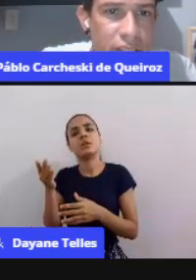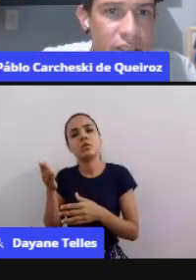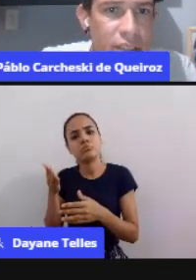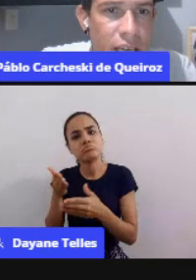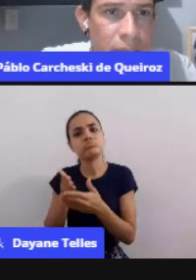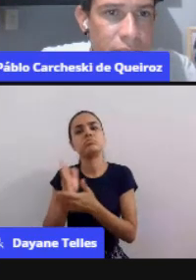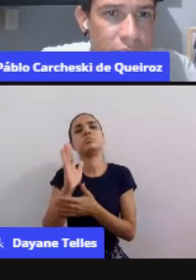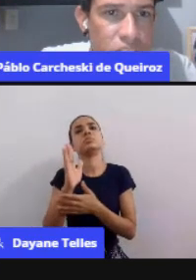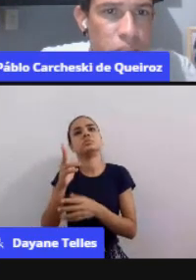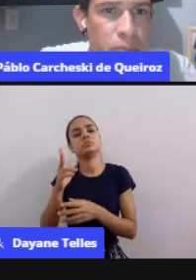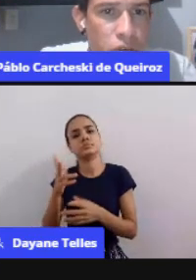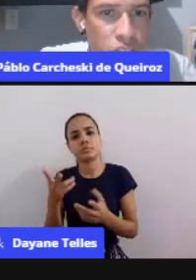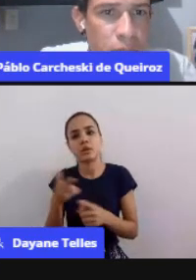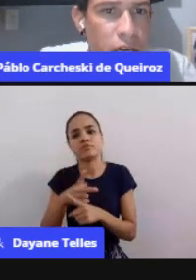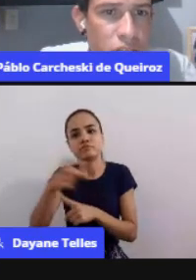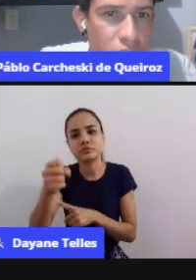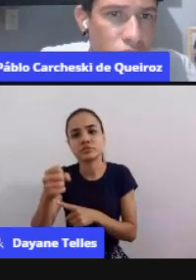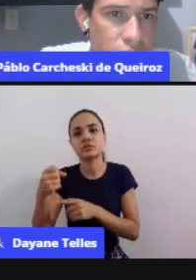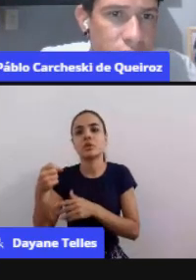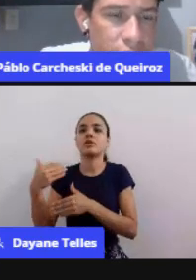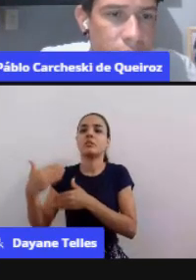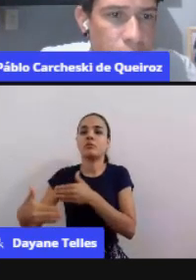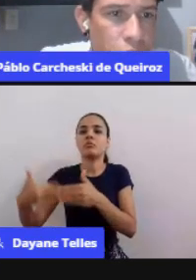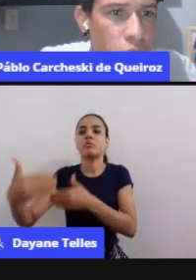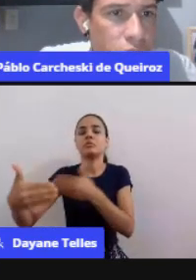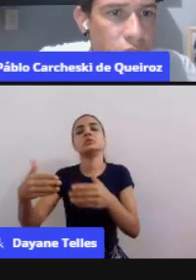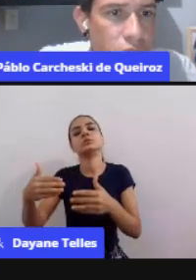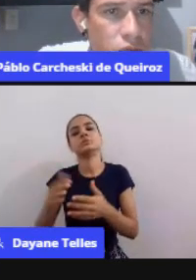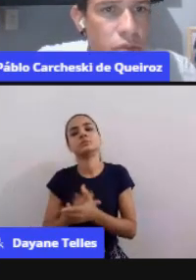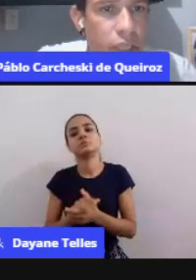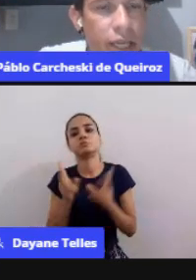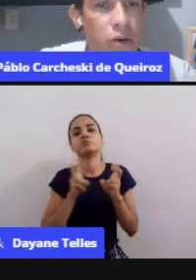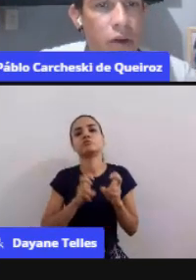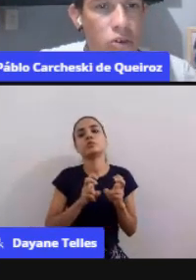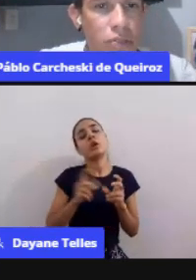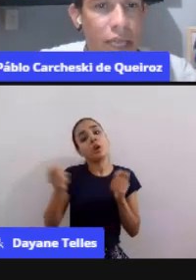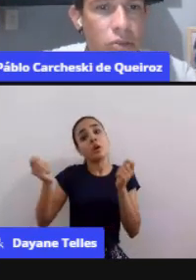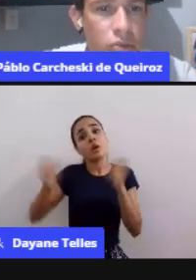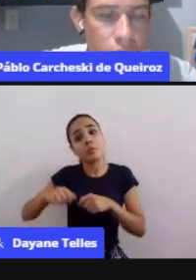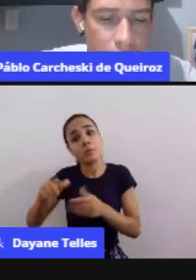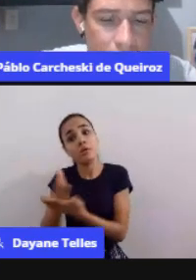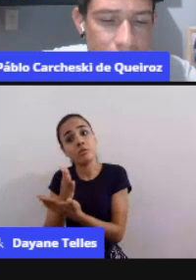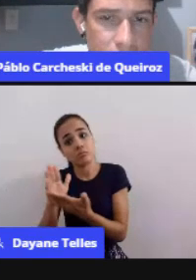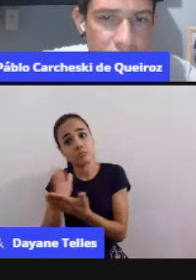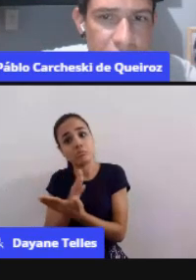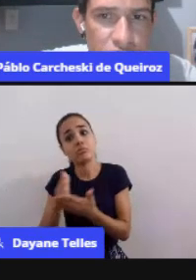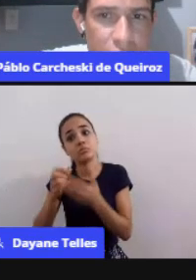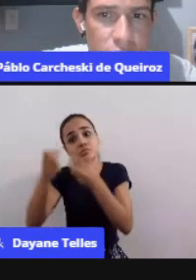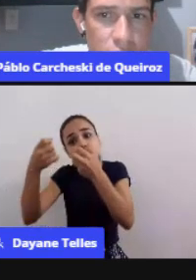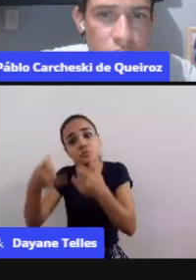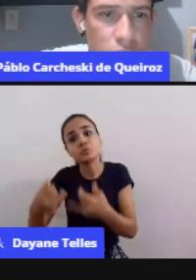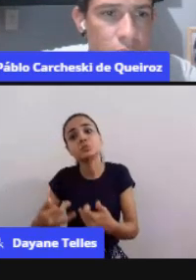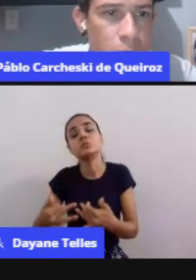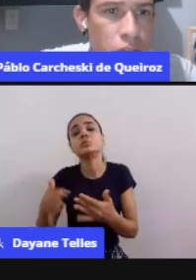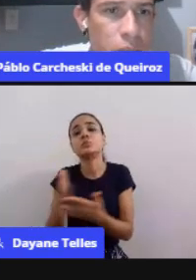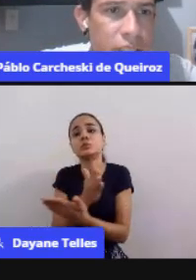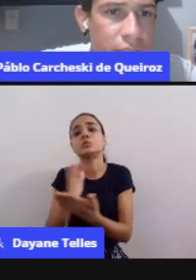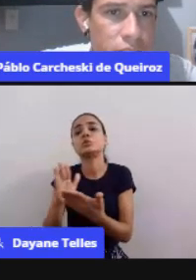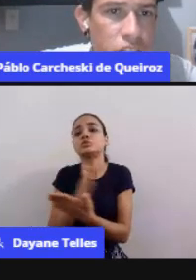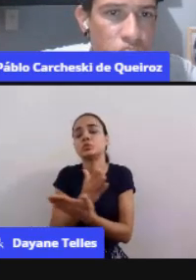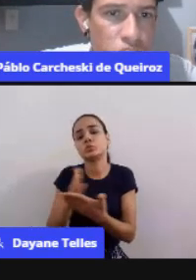na BNCC tem que ser daquela maneira. A gente pode explorar outras coisas, né? Por enquanto não tem não tem nada fechado. Não